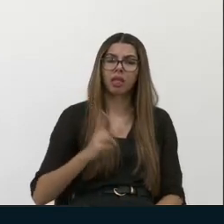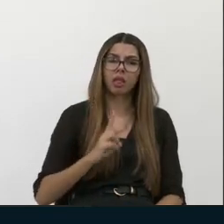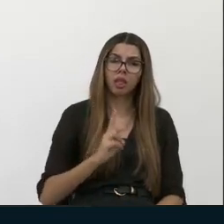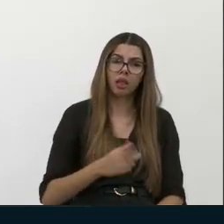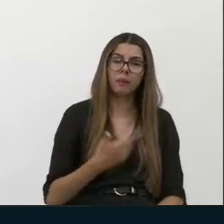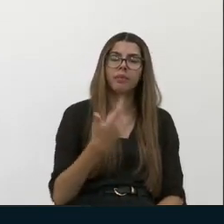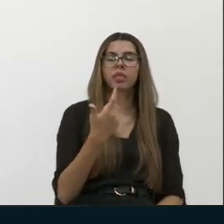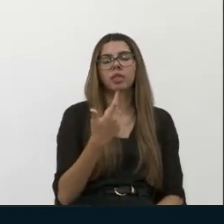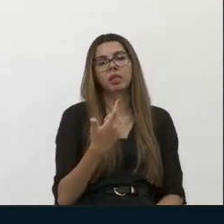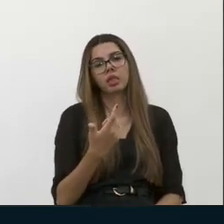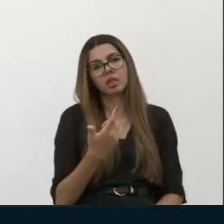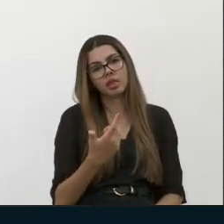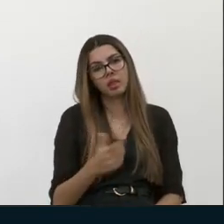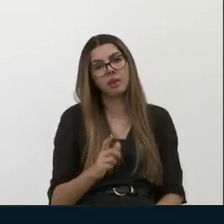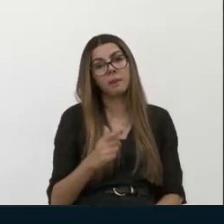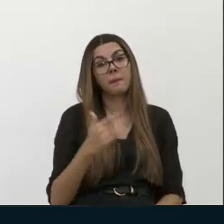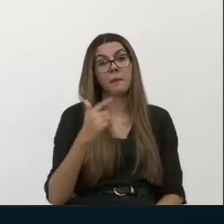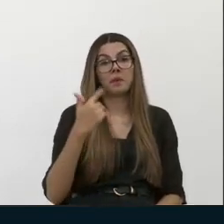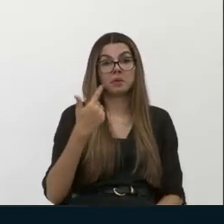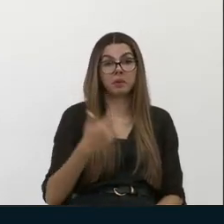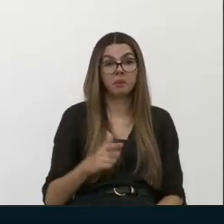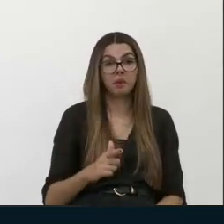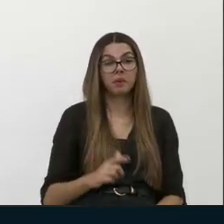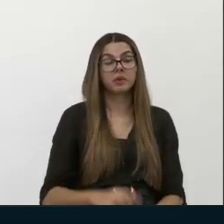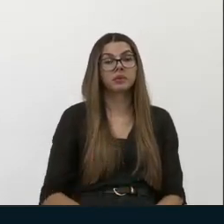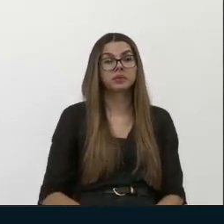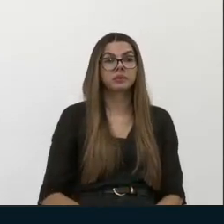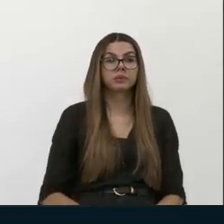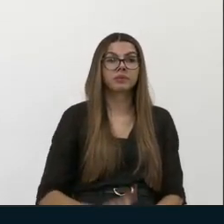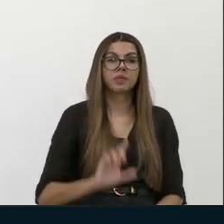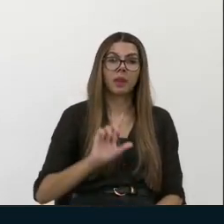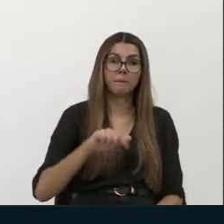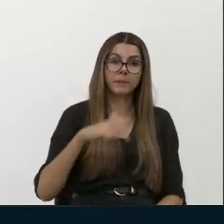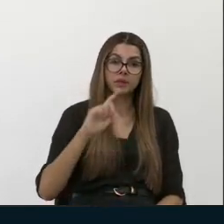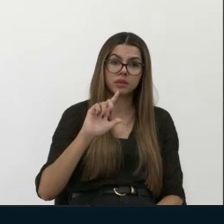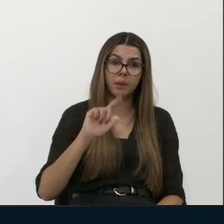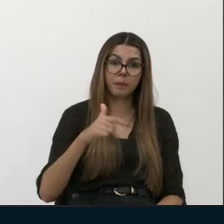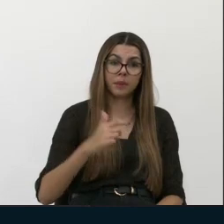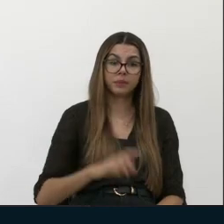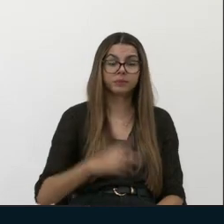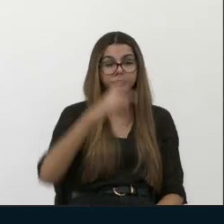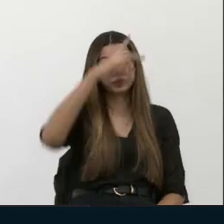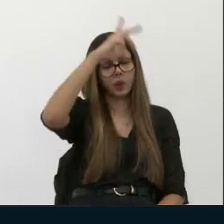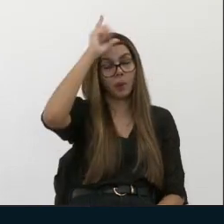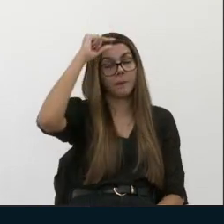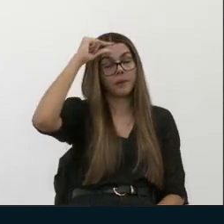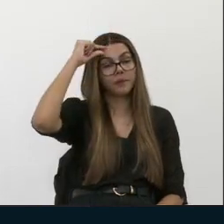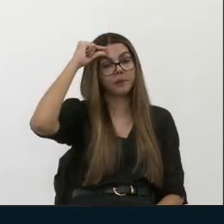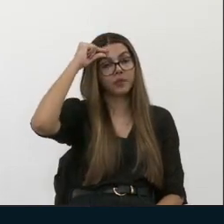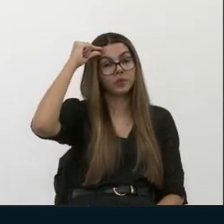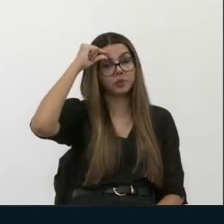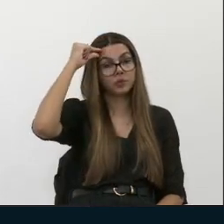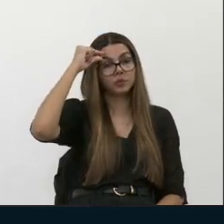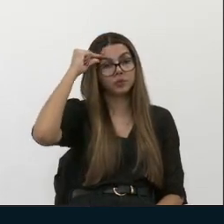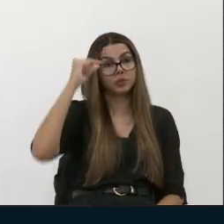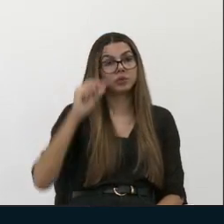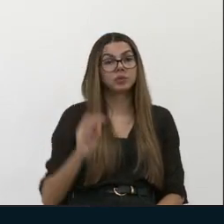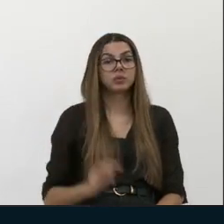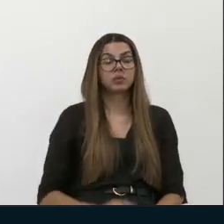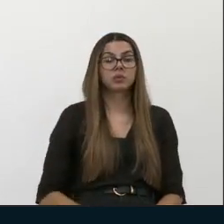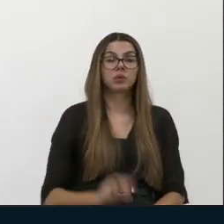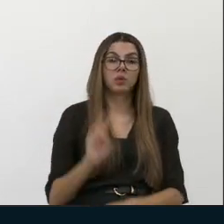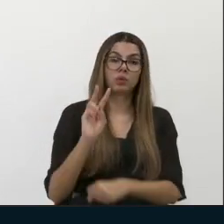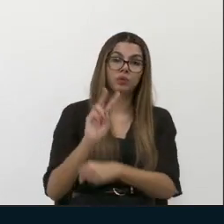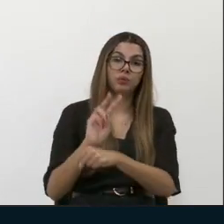depois, vem governo, sai governo. O próprio prefeito Guti tocou o trevo, aí parou.